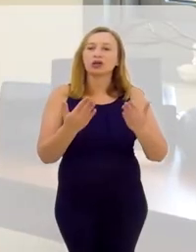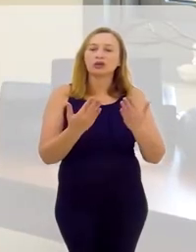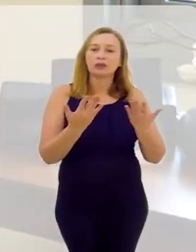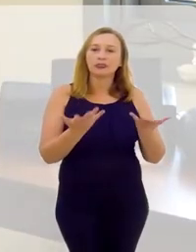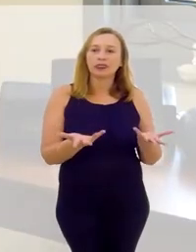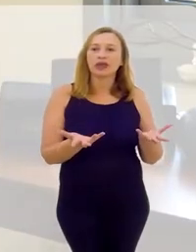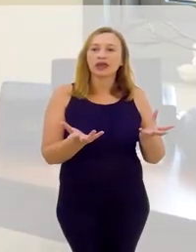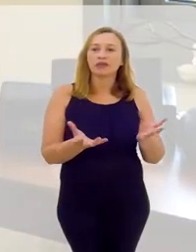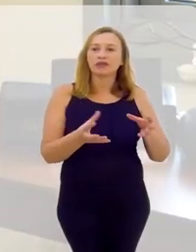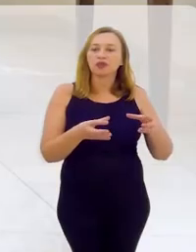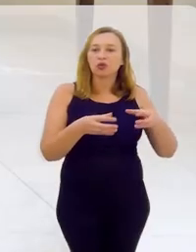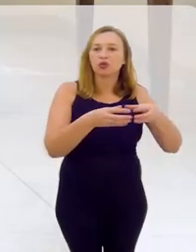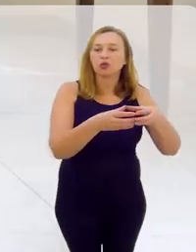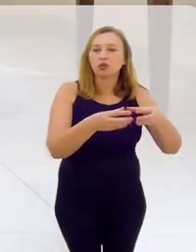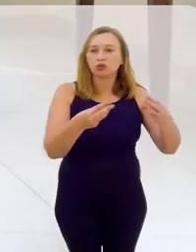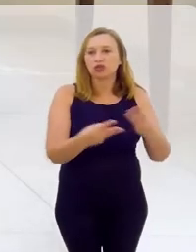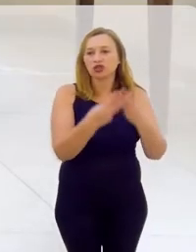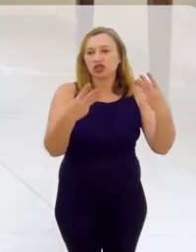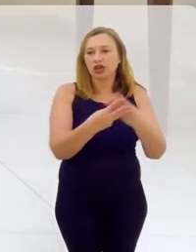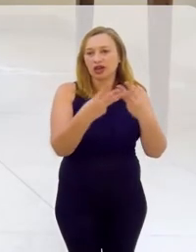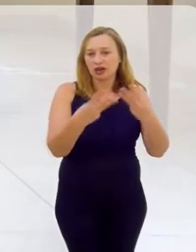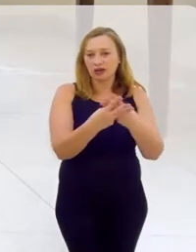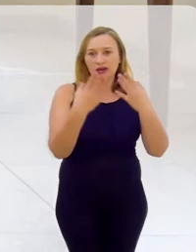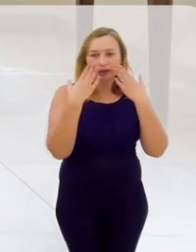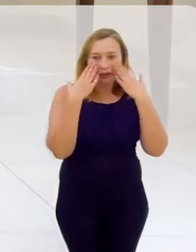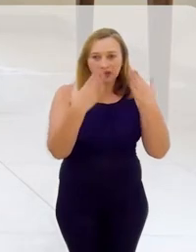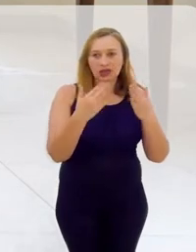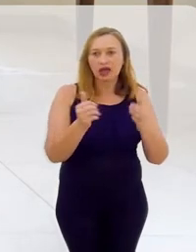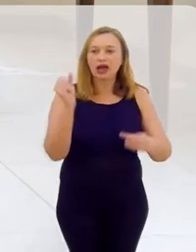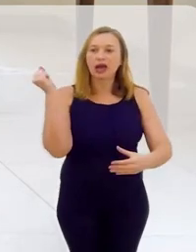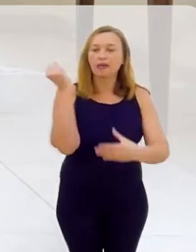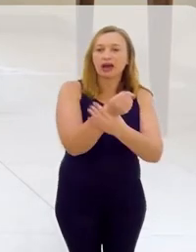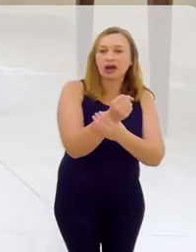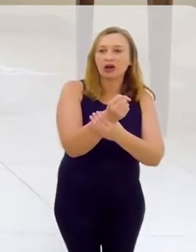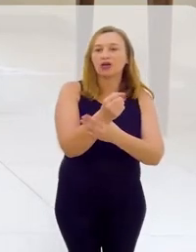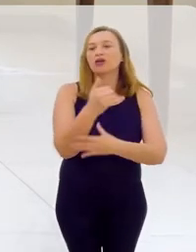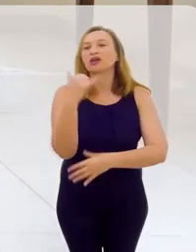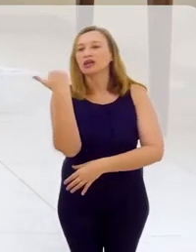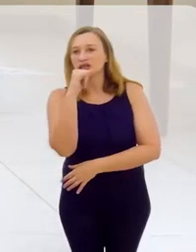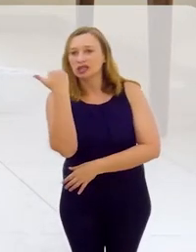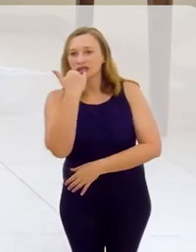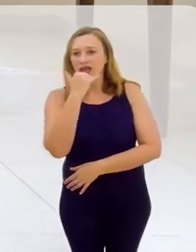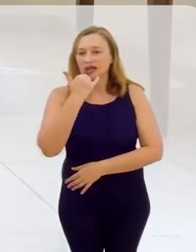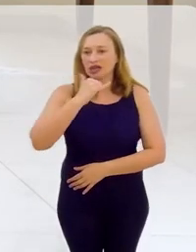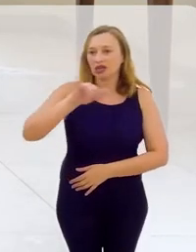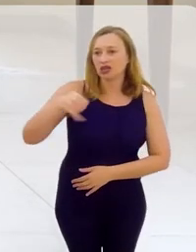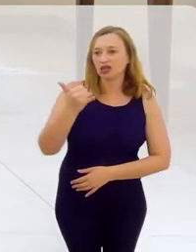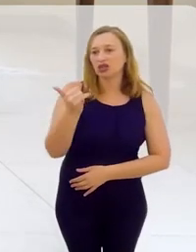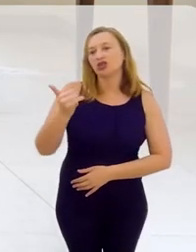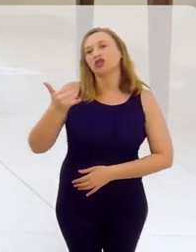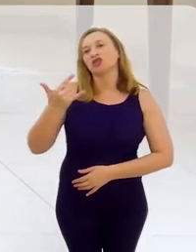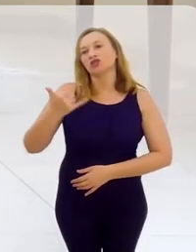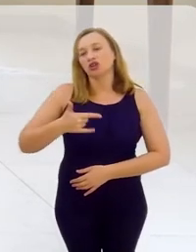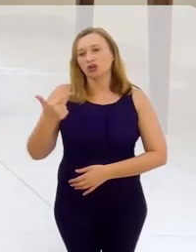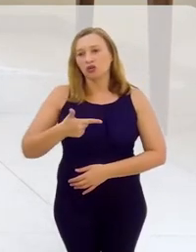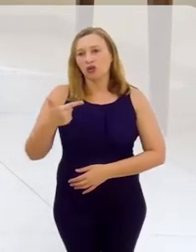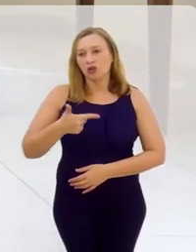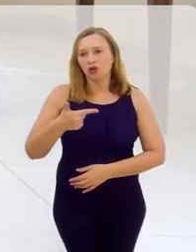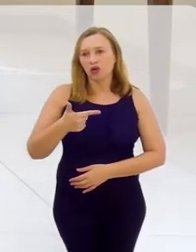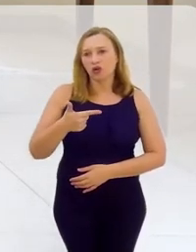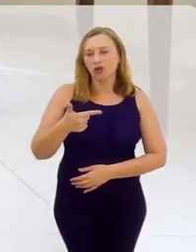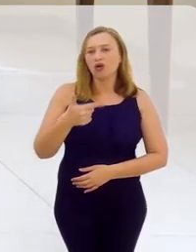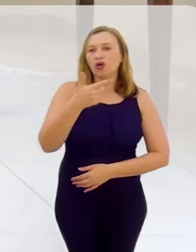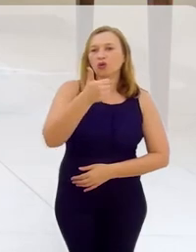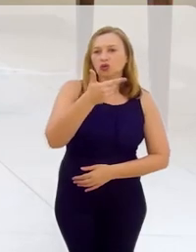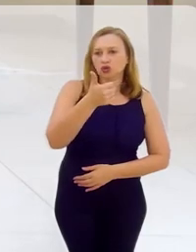representa uma tribo de Israel. São 12. Ah, sim. Abraão teve Isaac, teve Jacó. Jacó teve os